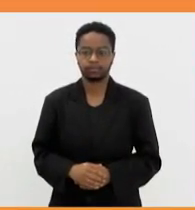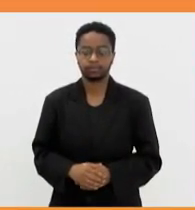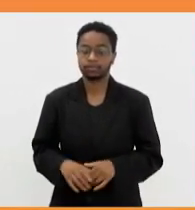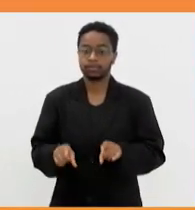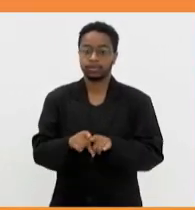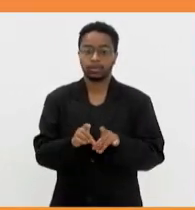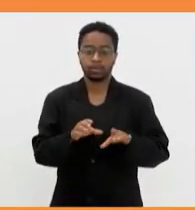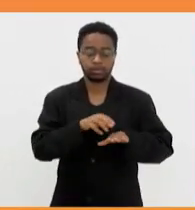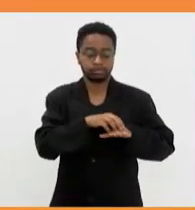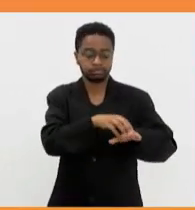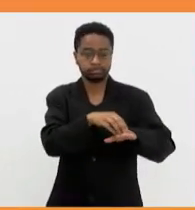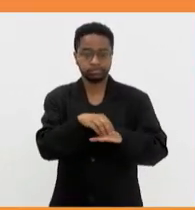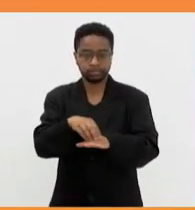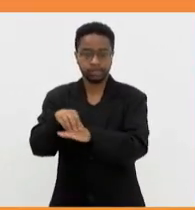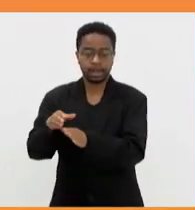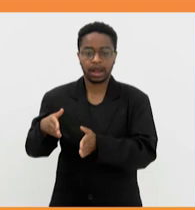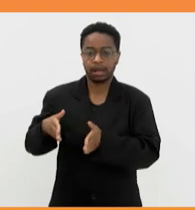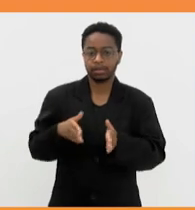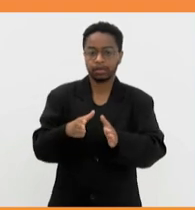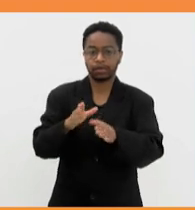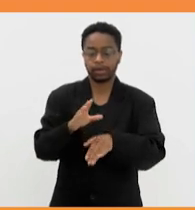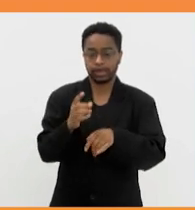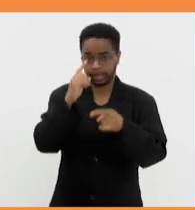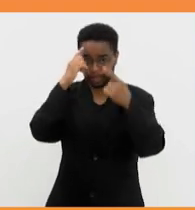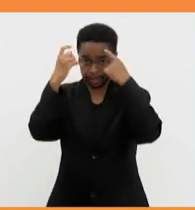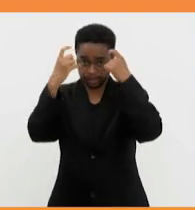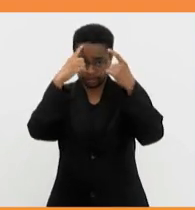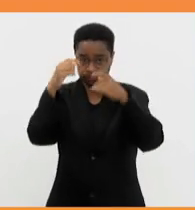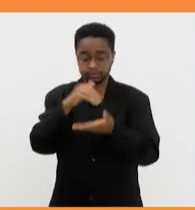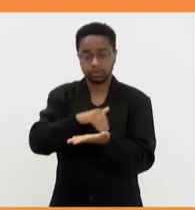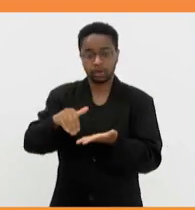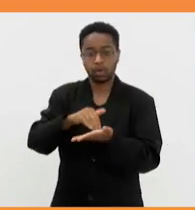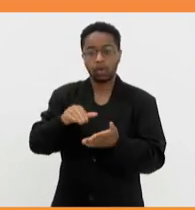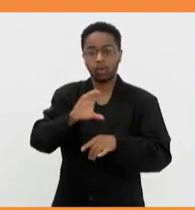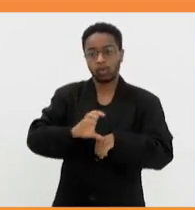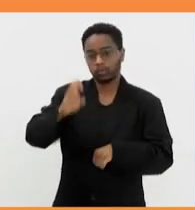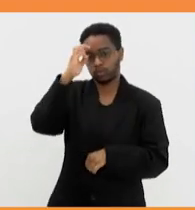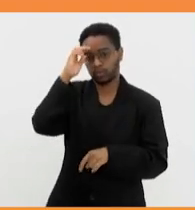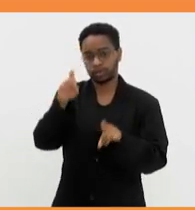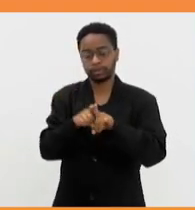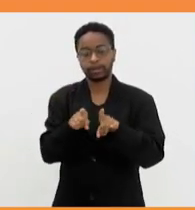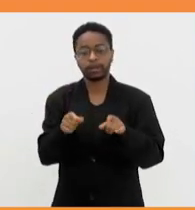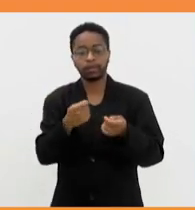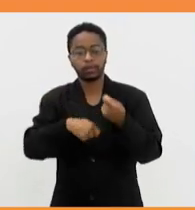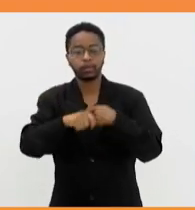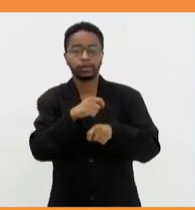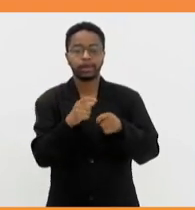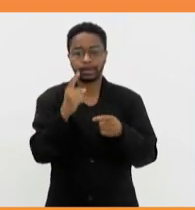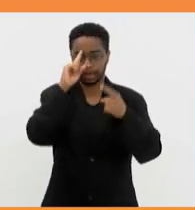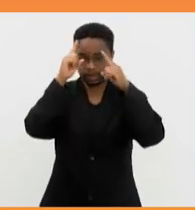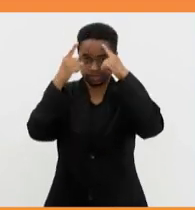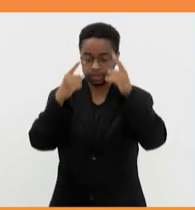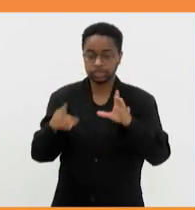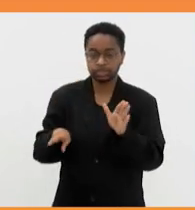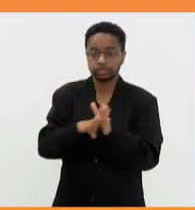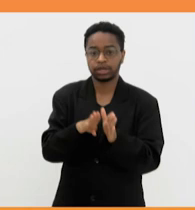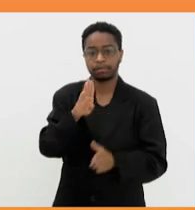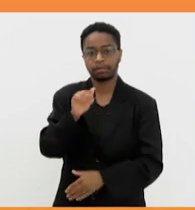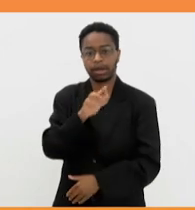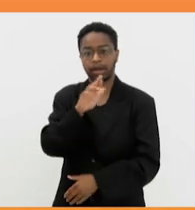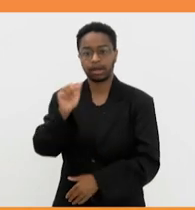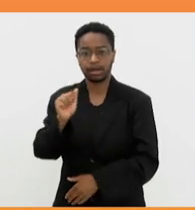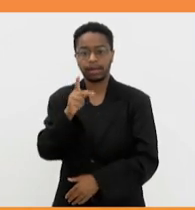caravana itinerante Caminhos Criativos da Secretaria Estadual de Cultura e Economia Criativa chega nesta terça-feira à Barra do Piraí.